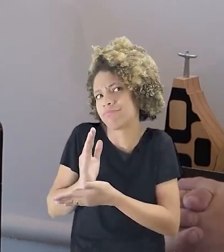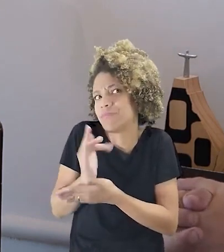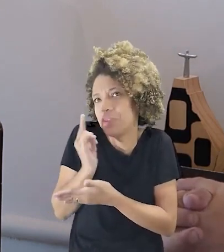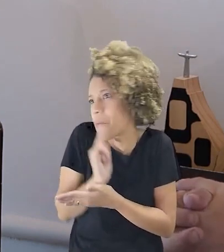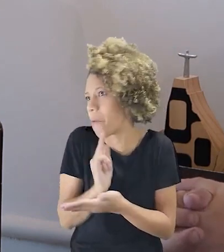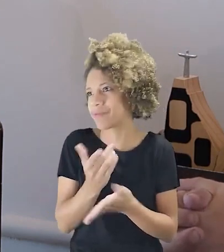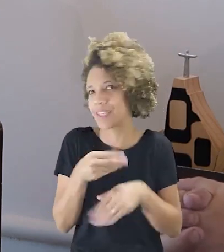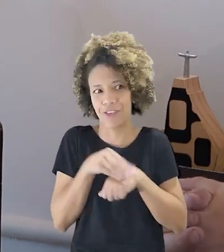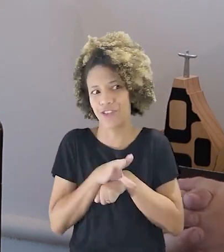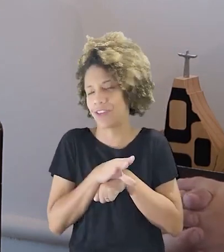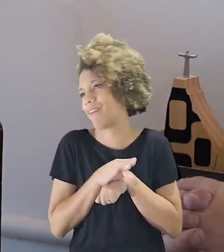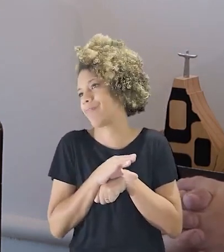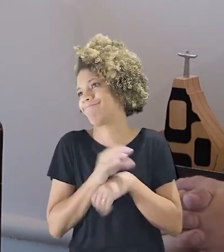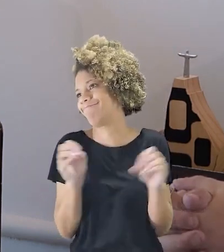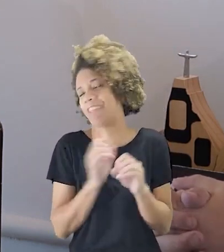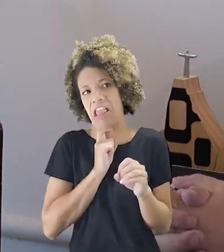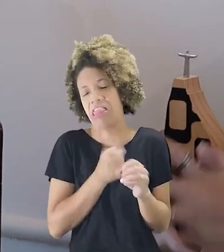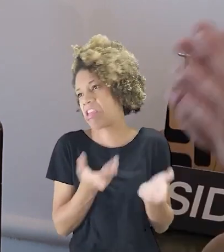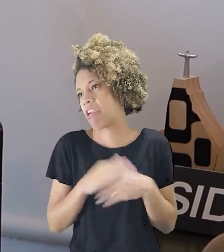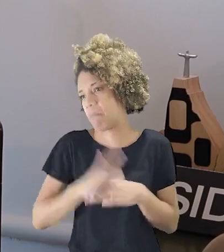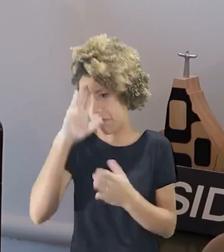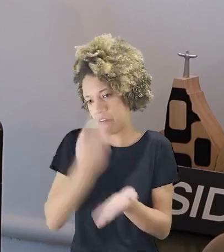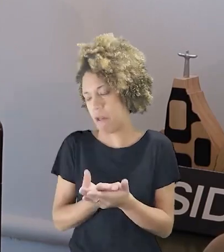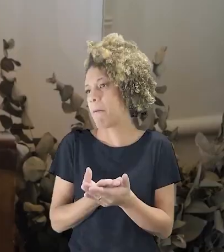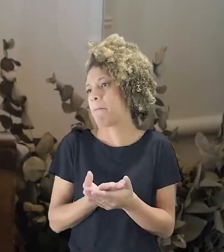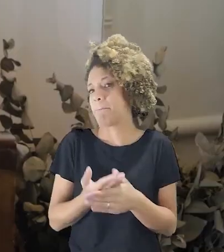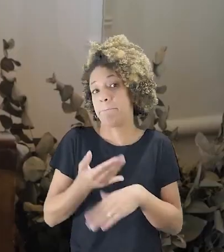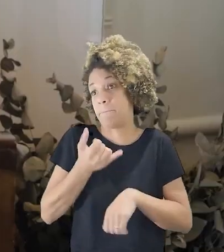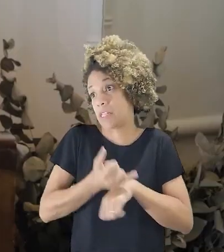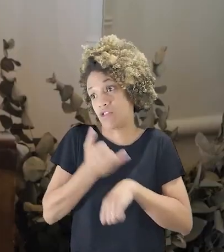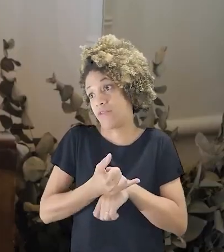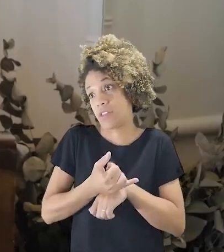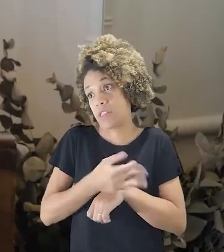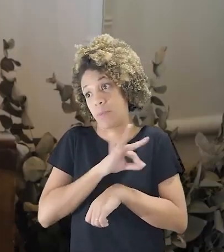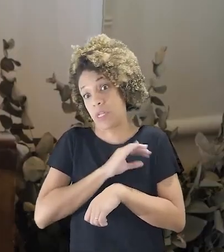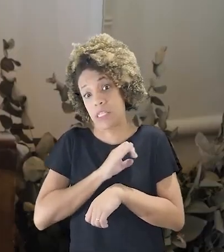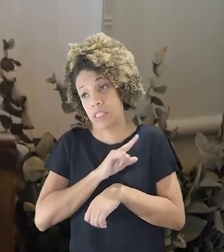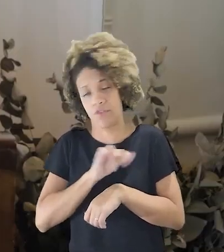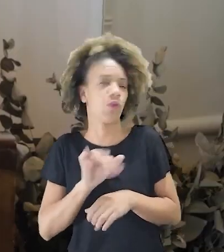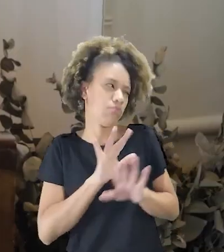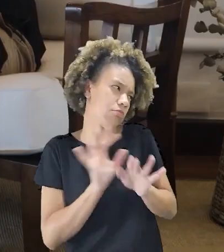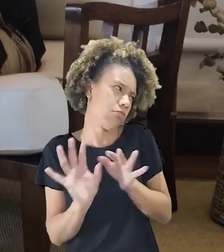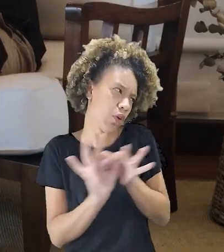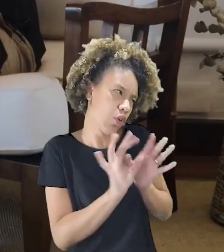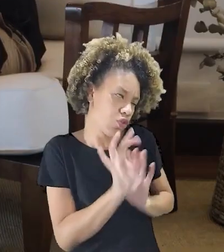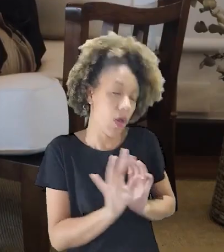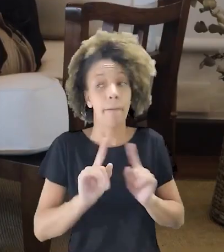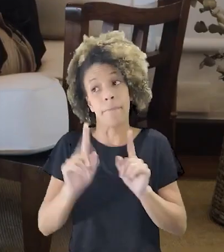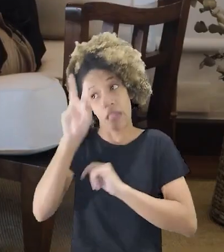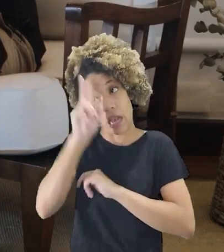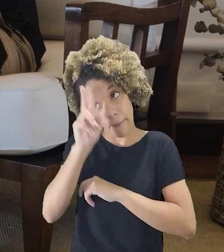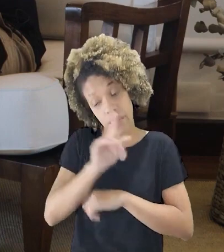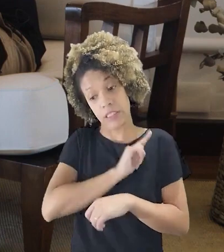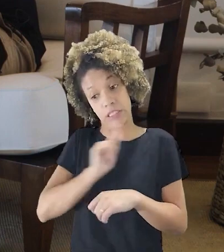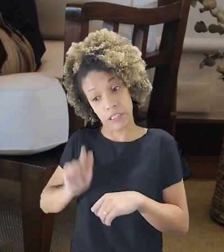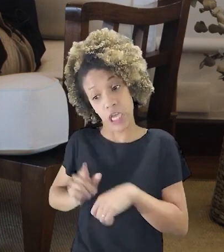consegue indicar o cara da confiança dele para conduzir a segurança pública. Só para... Vamos lá. Lembrando que é o mesmo governador